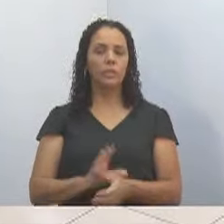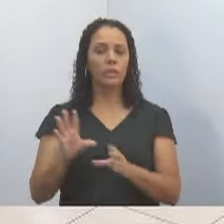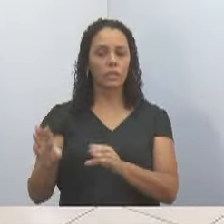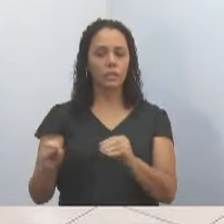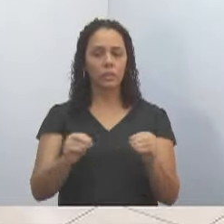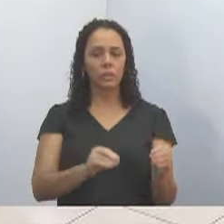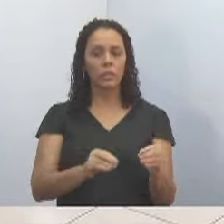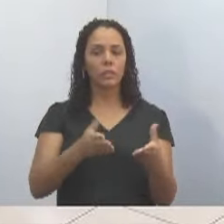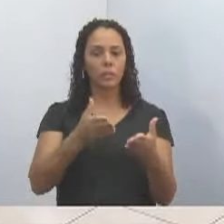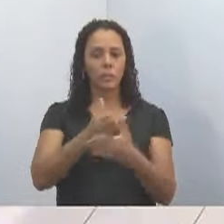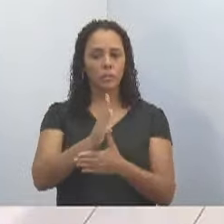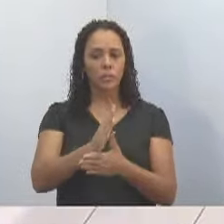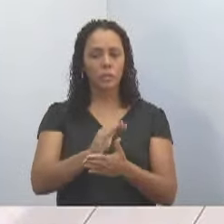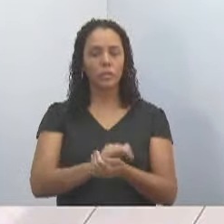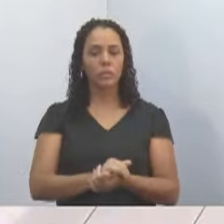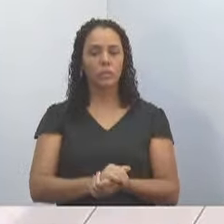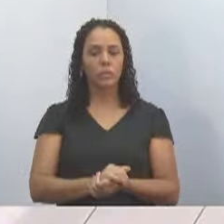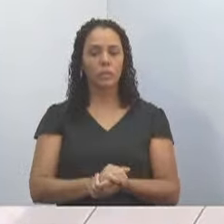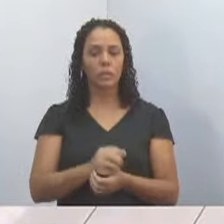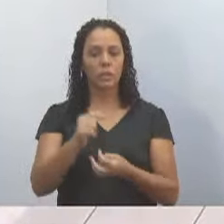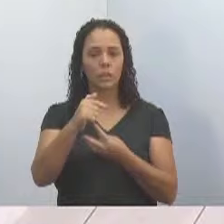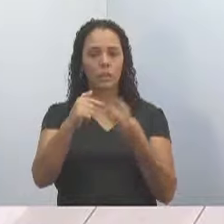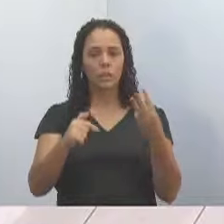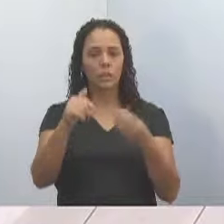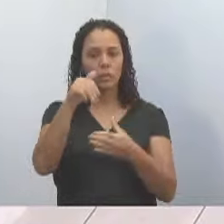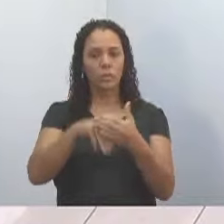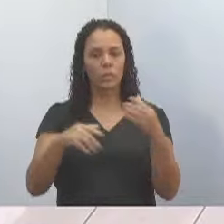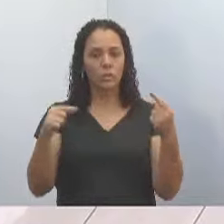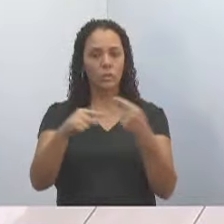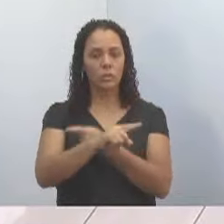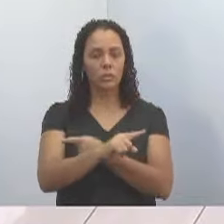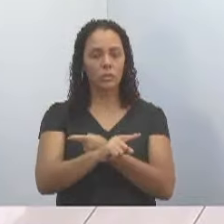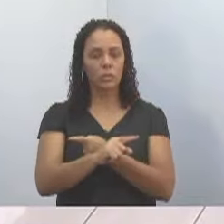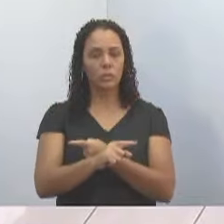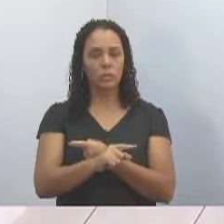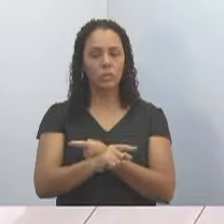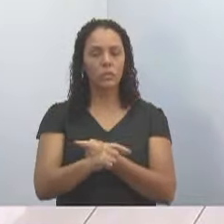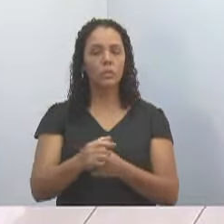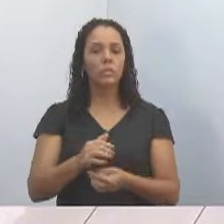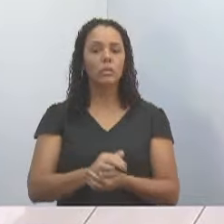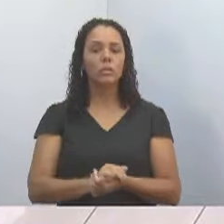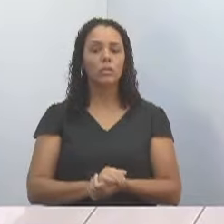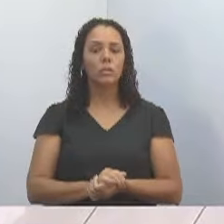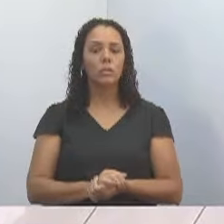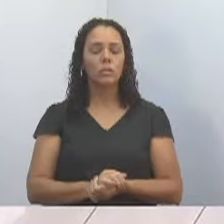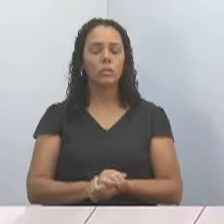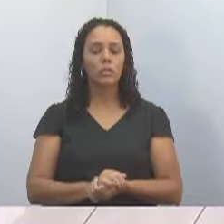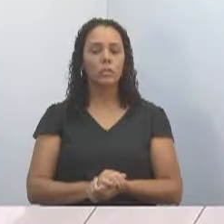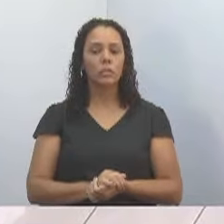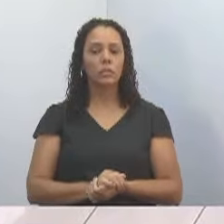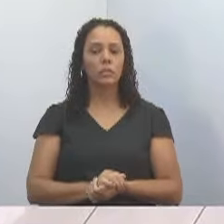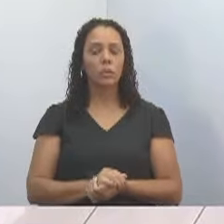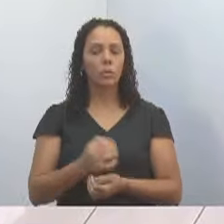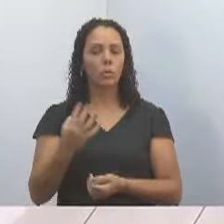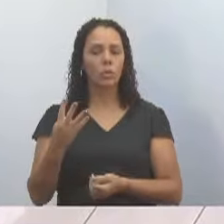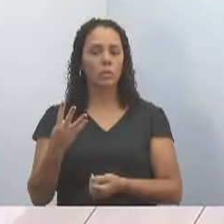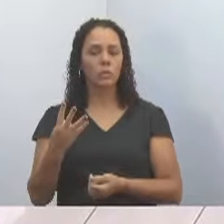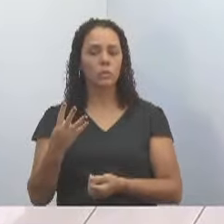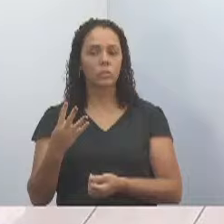Adiamento aprovado. Foram 3 votos contrários, o restante 4.